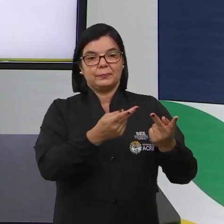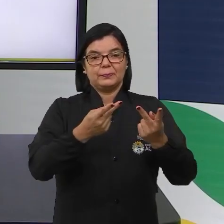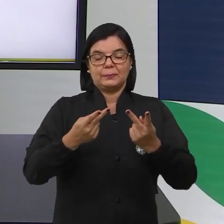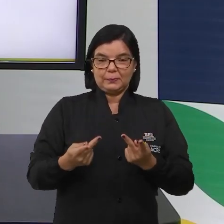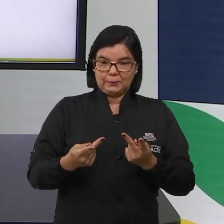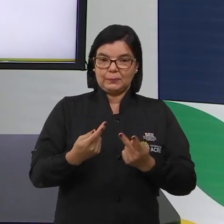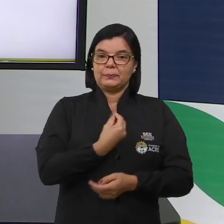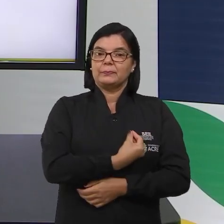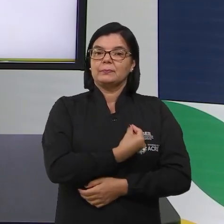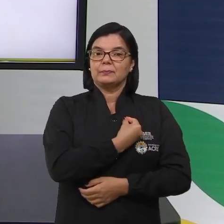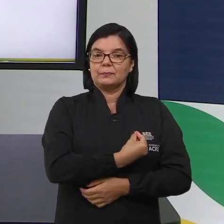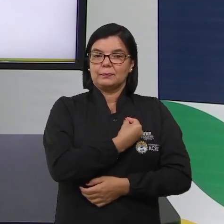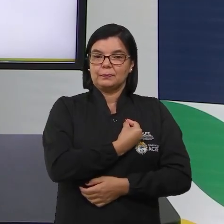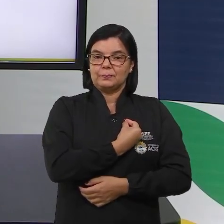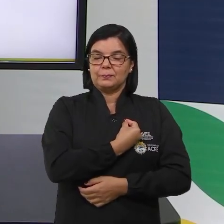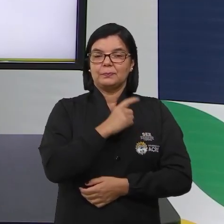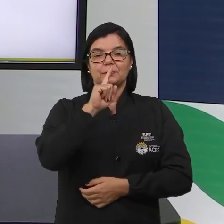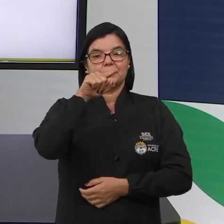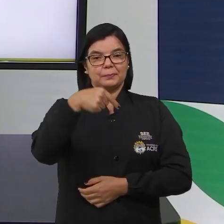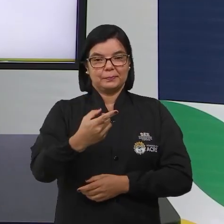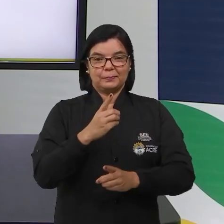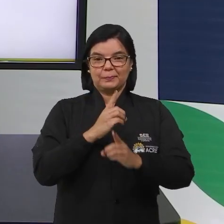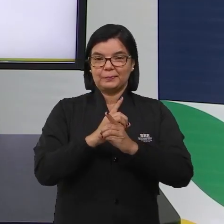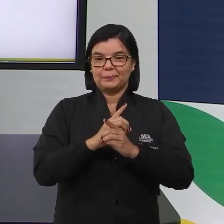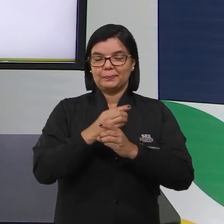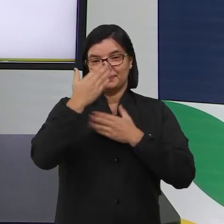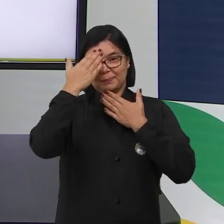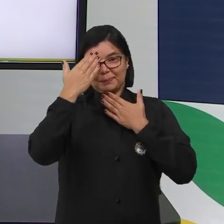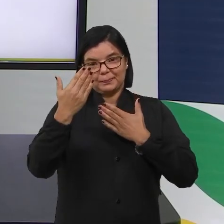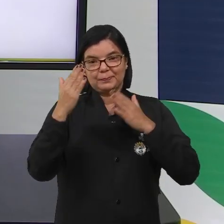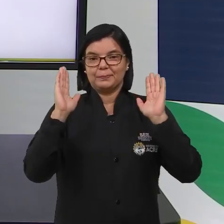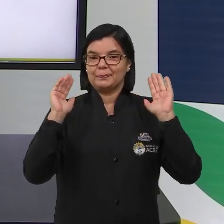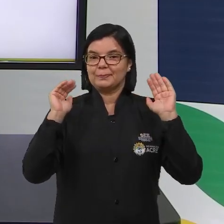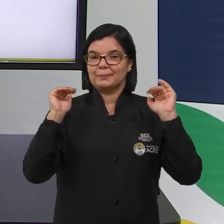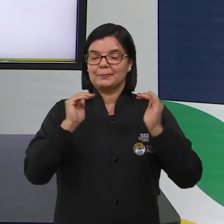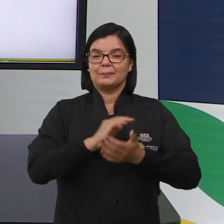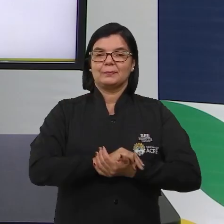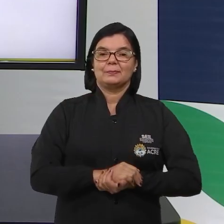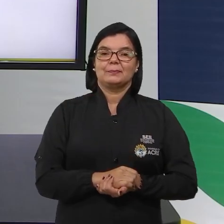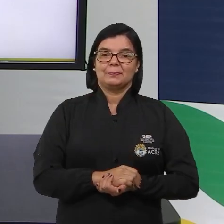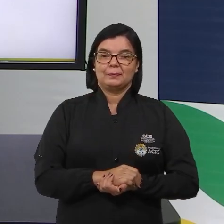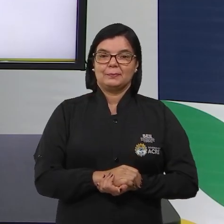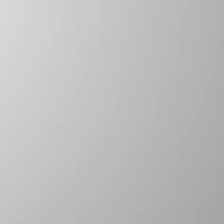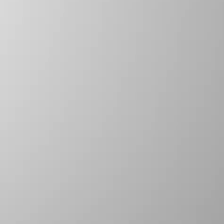para que estejam presentes no nosso próximo encontro. Muito obrigado e até lá.